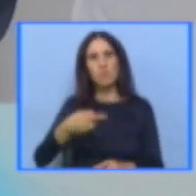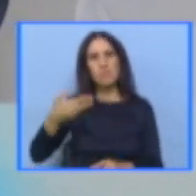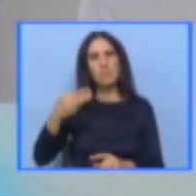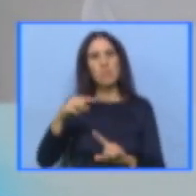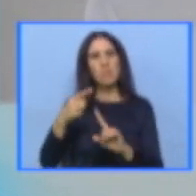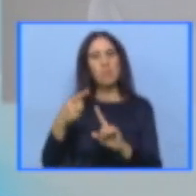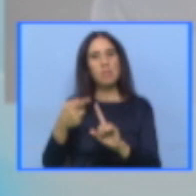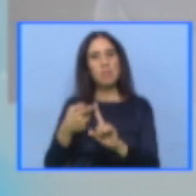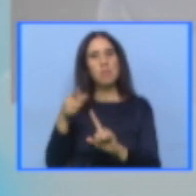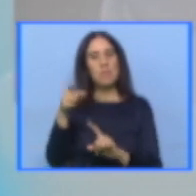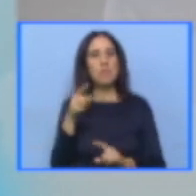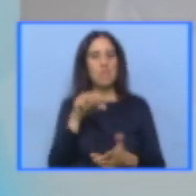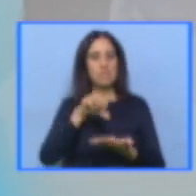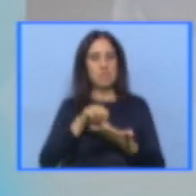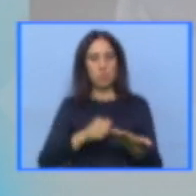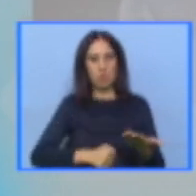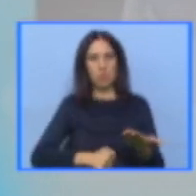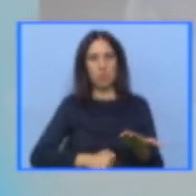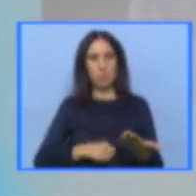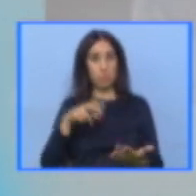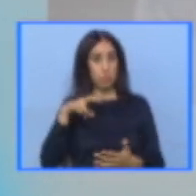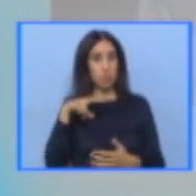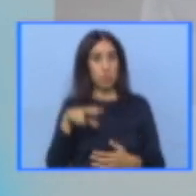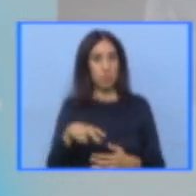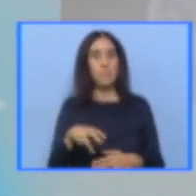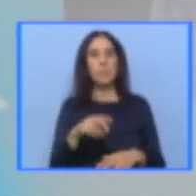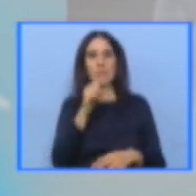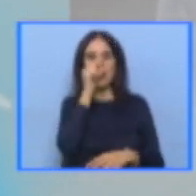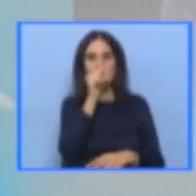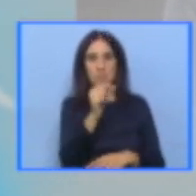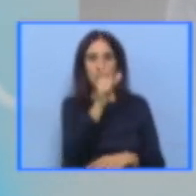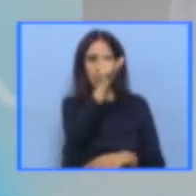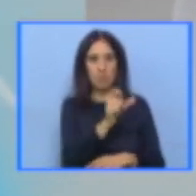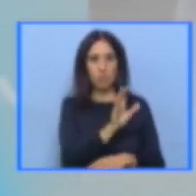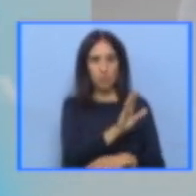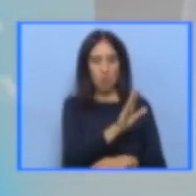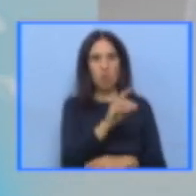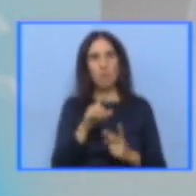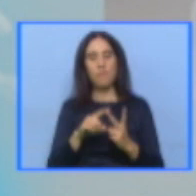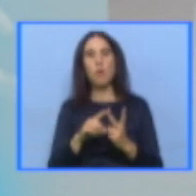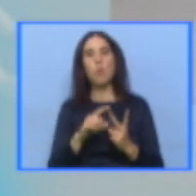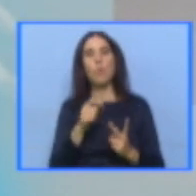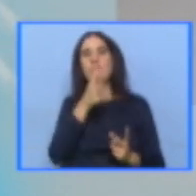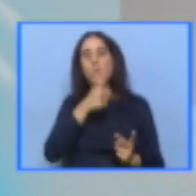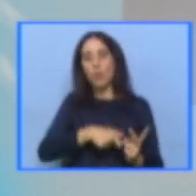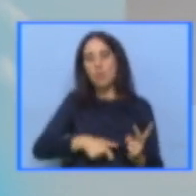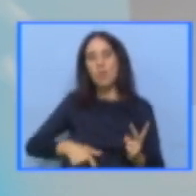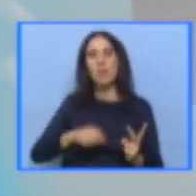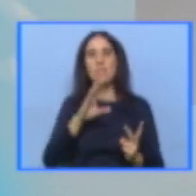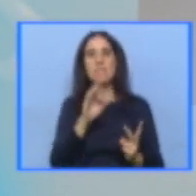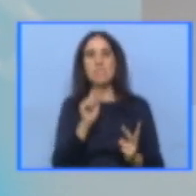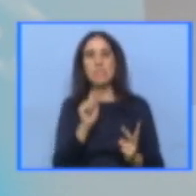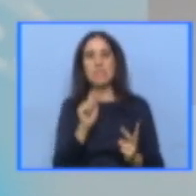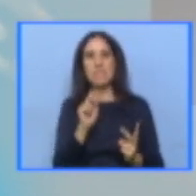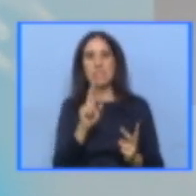Católico Português, em que estava Salazar, estava Cardeal Sarjeira, essa gente toda, que a